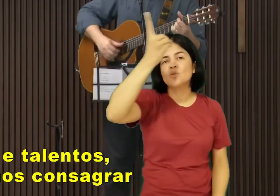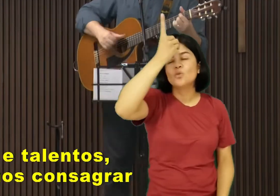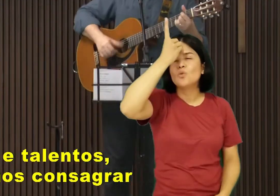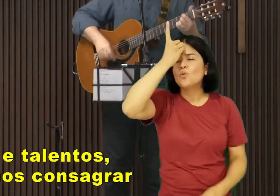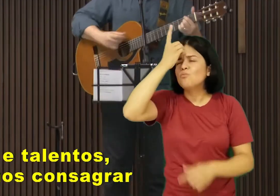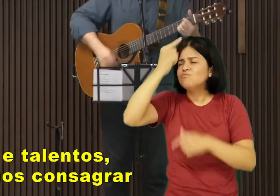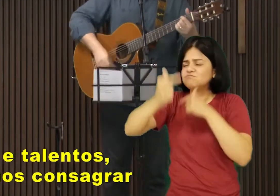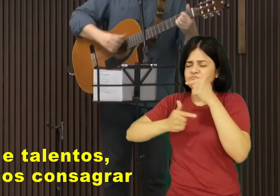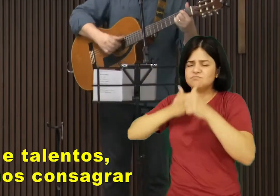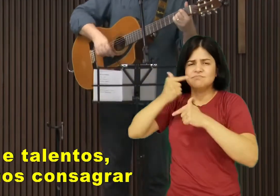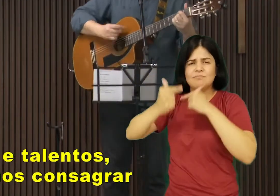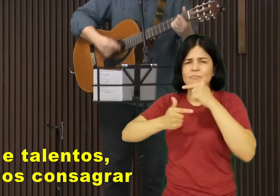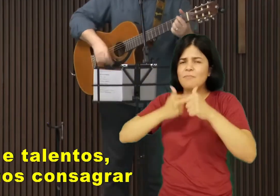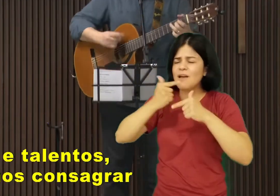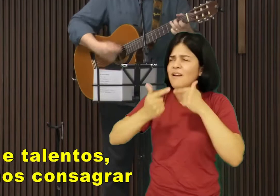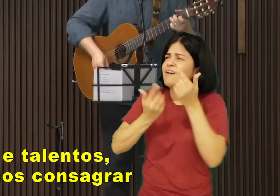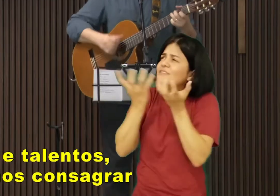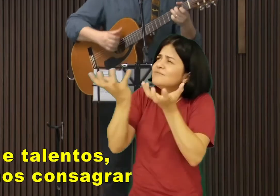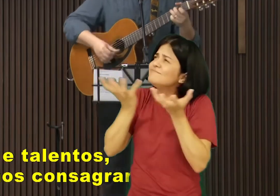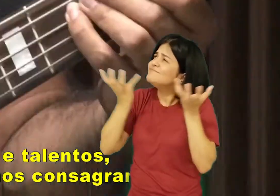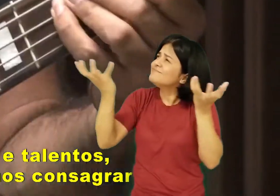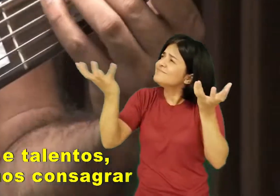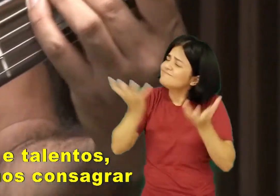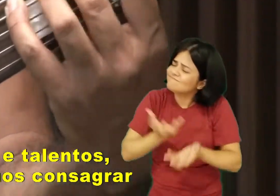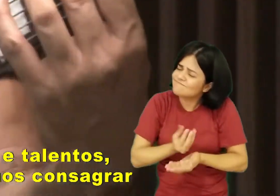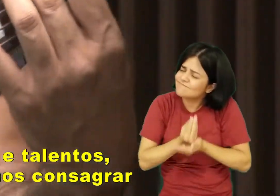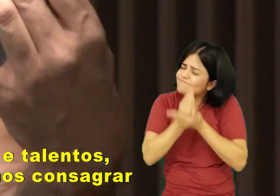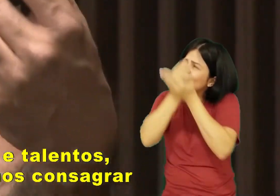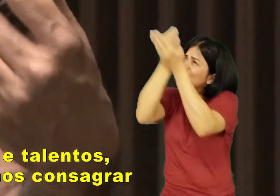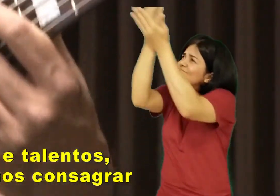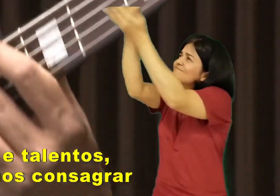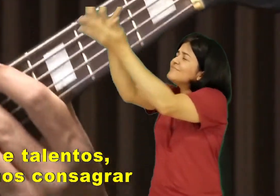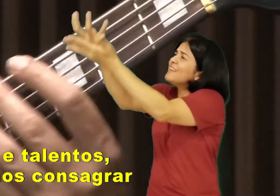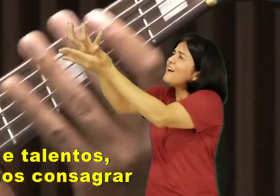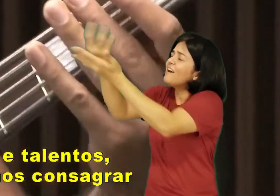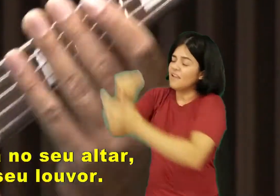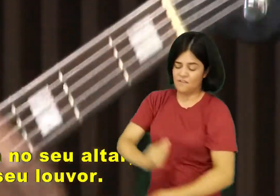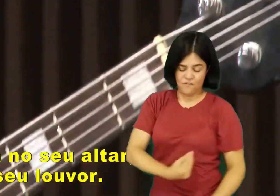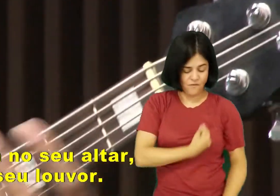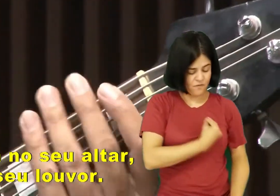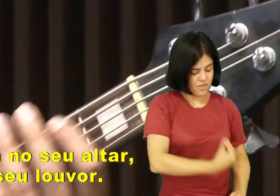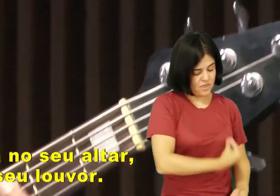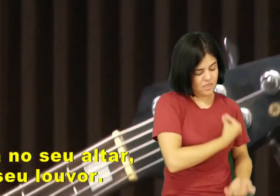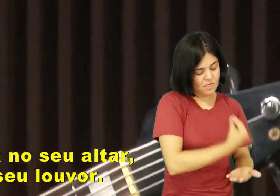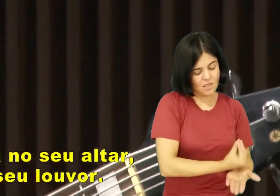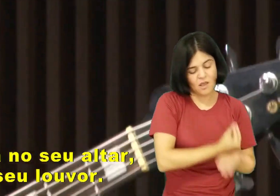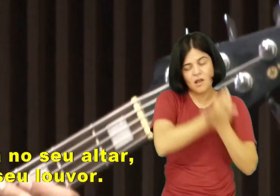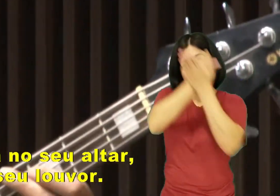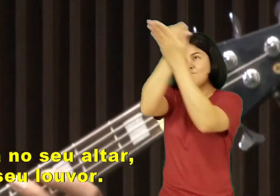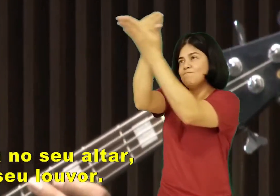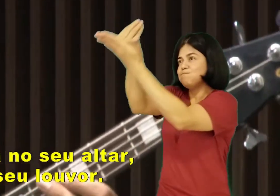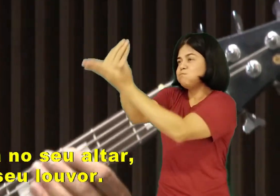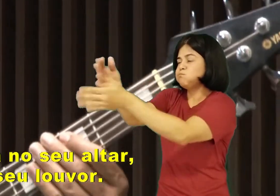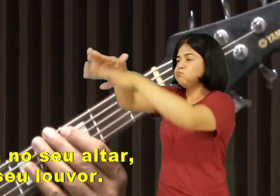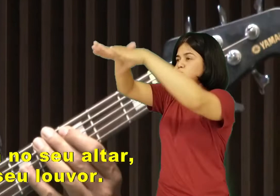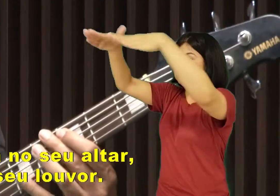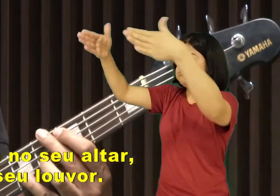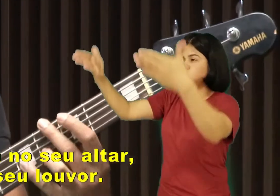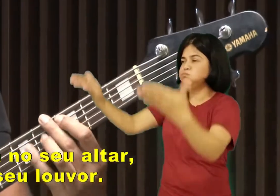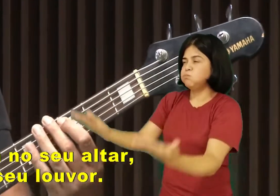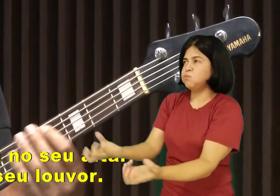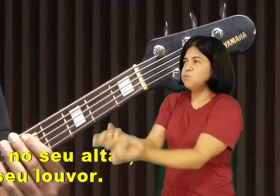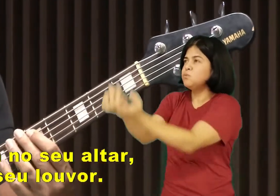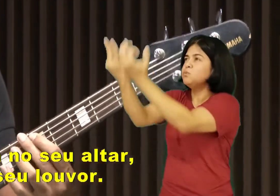Dons e talentos queremos consagrar, e a vida no teu altar pra